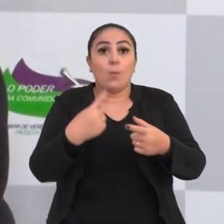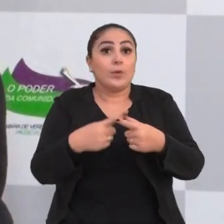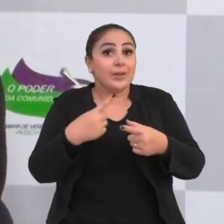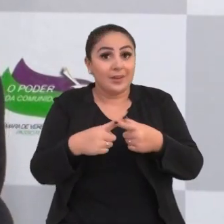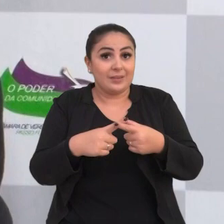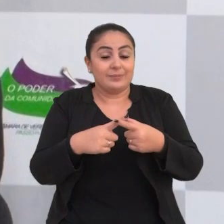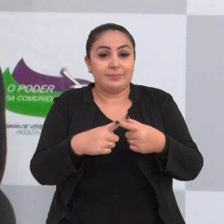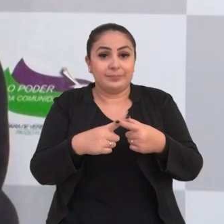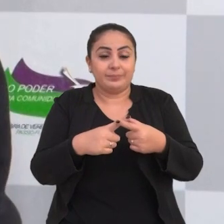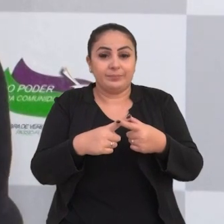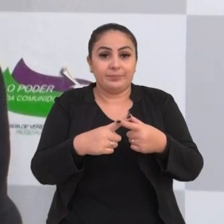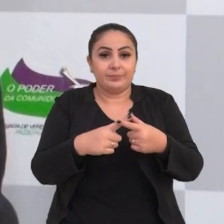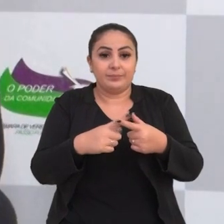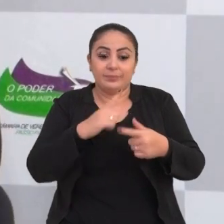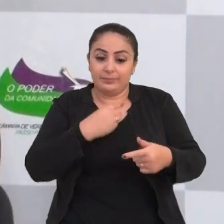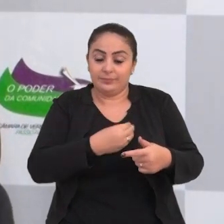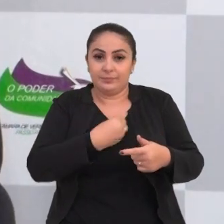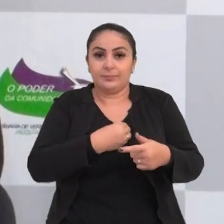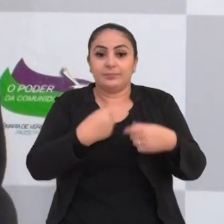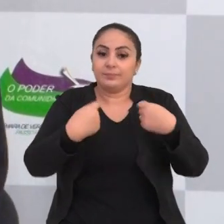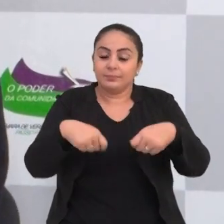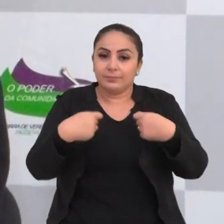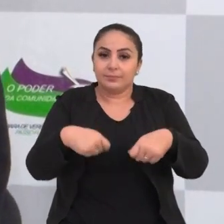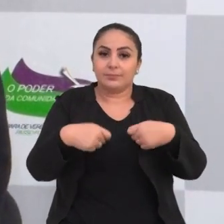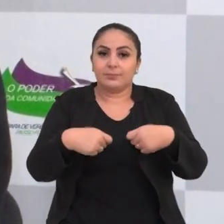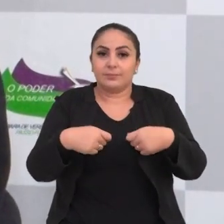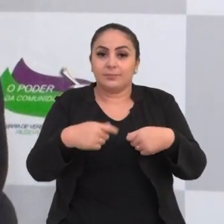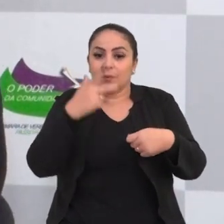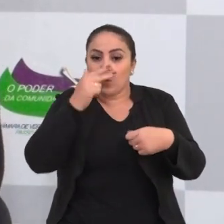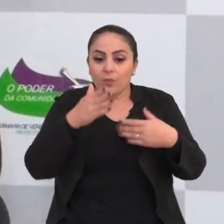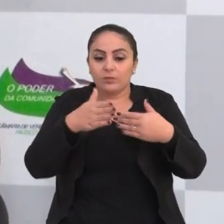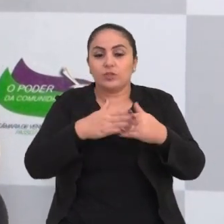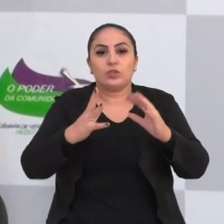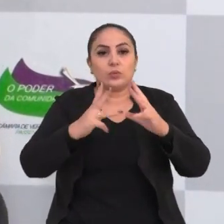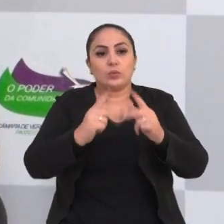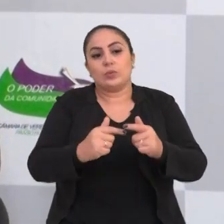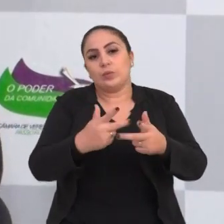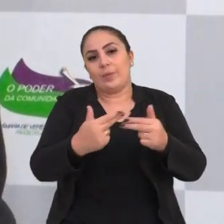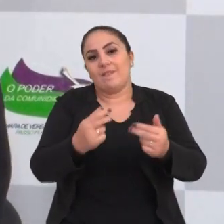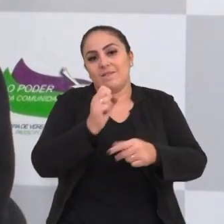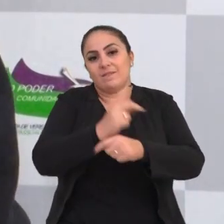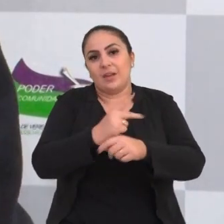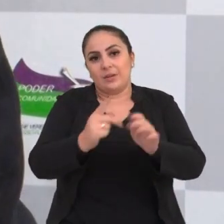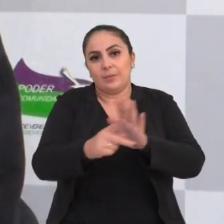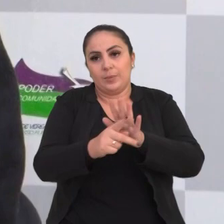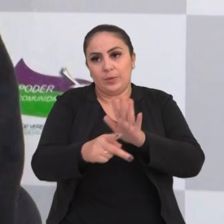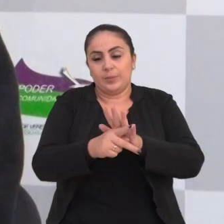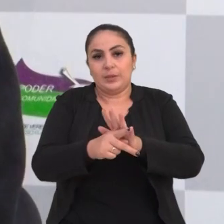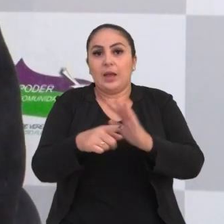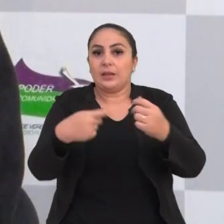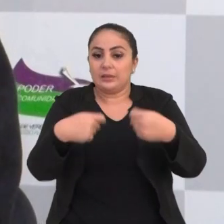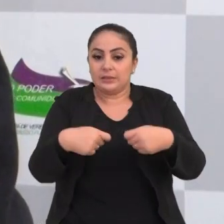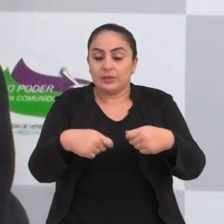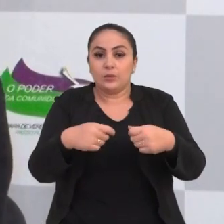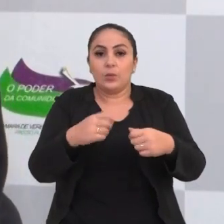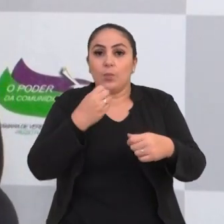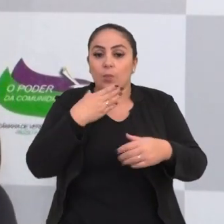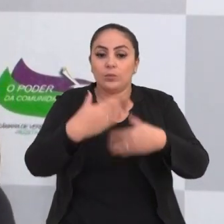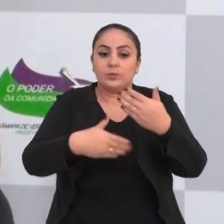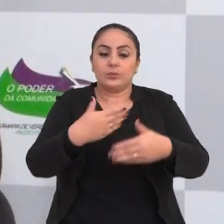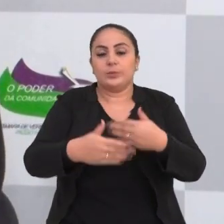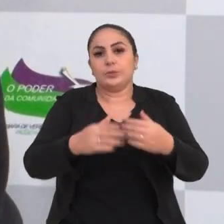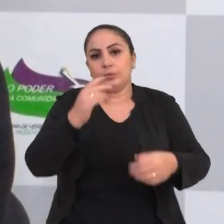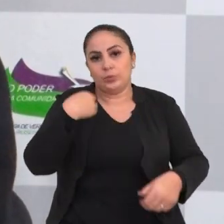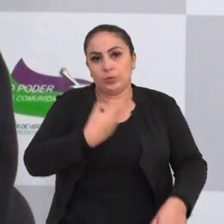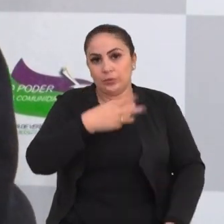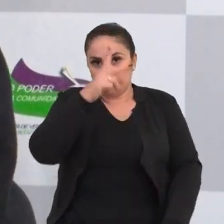farmacêutico, porque está necessitando fechar algumas vagas que são necessárias para o bom